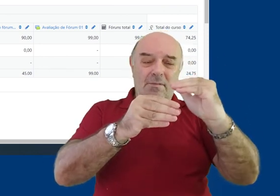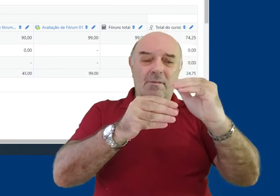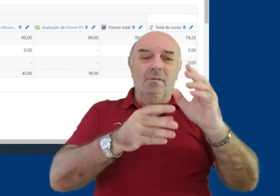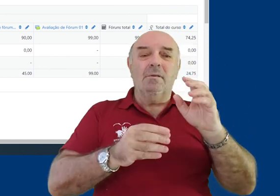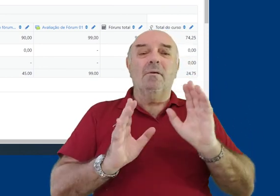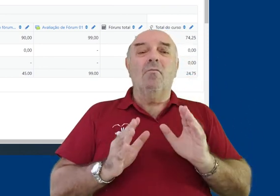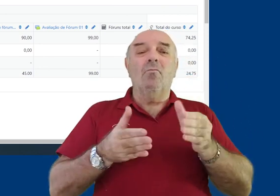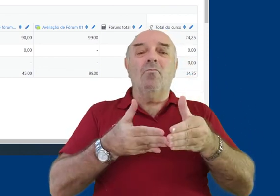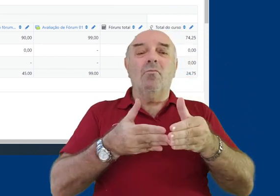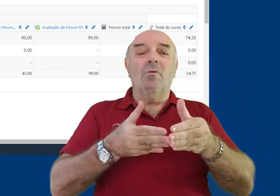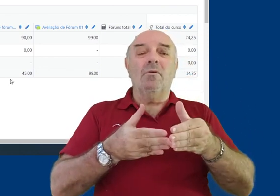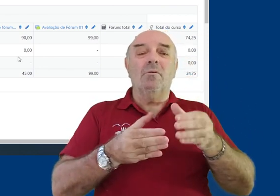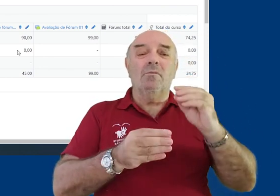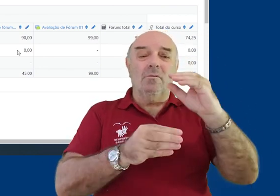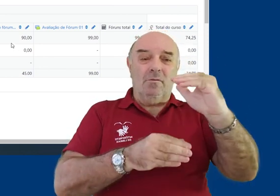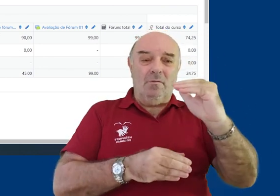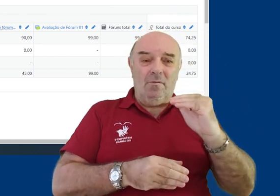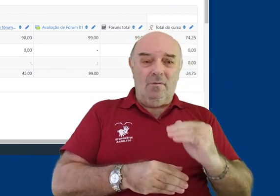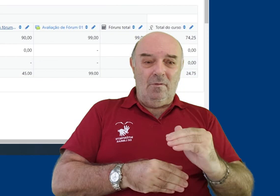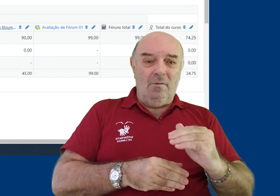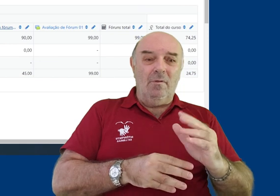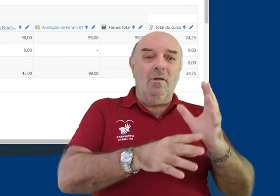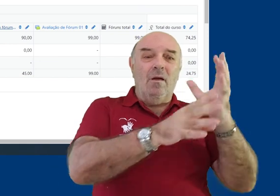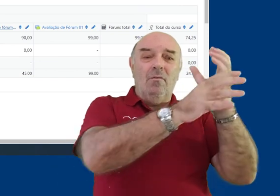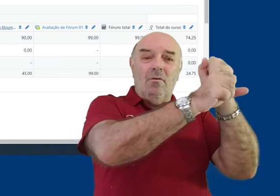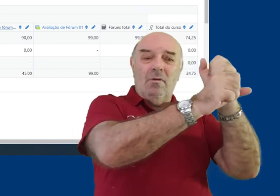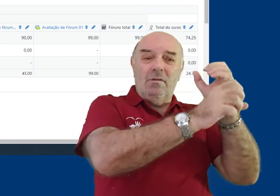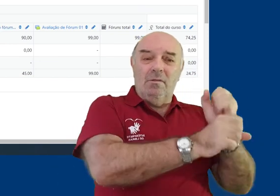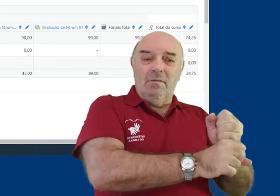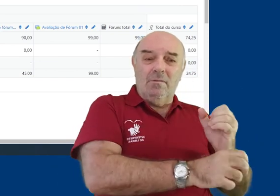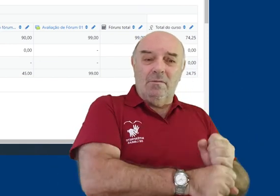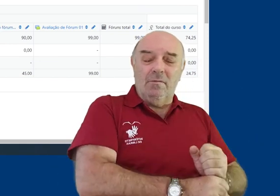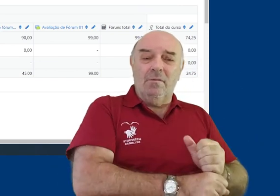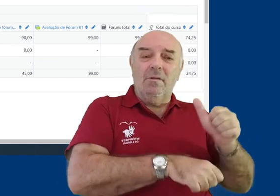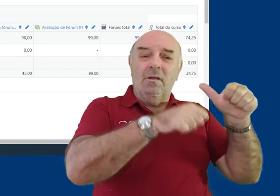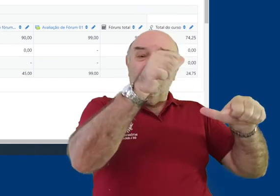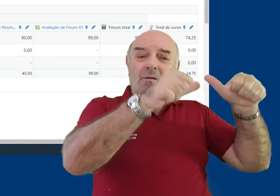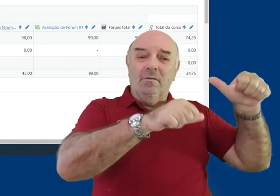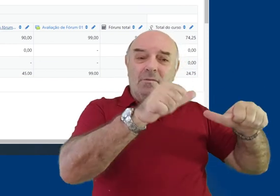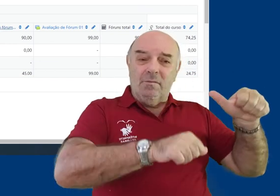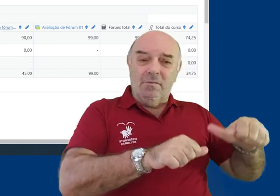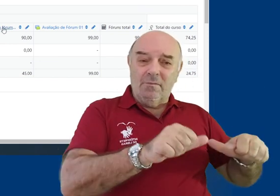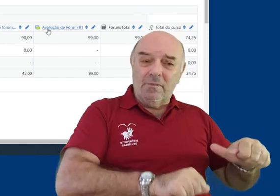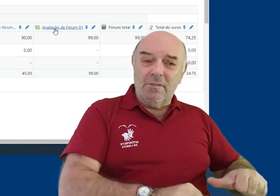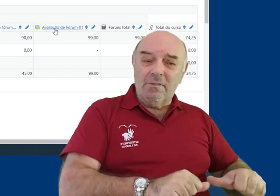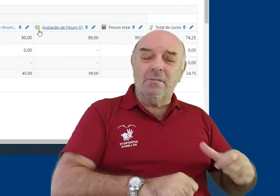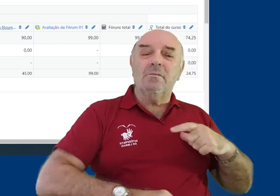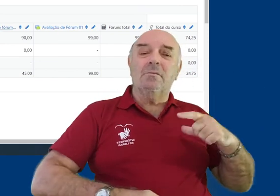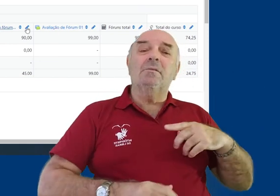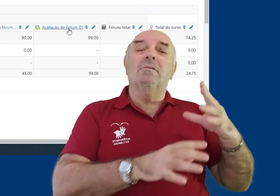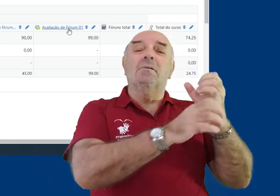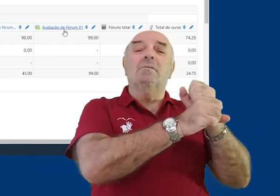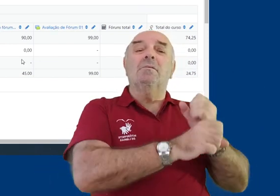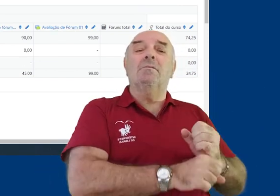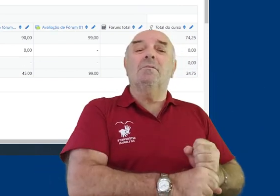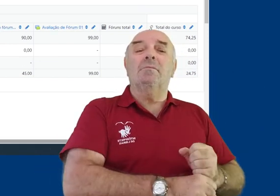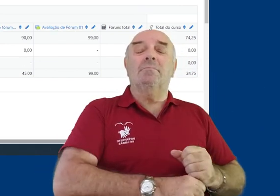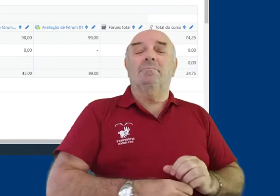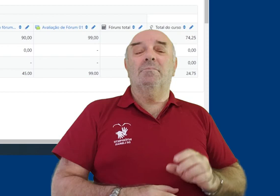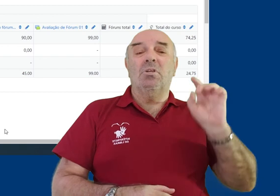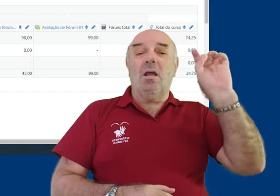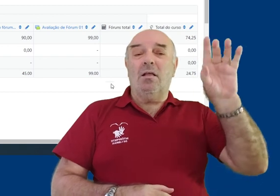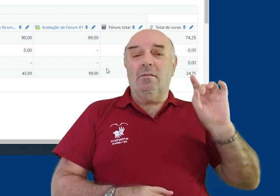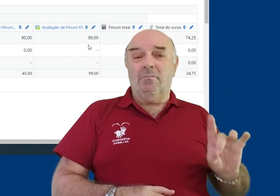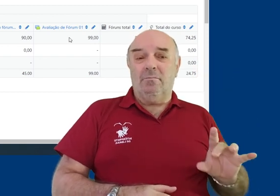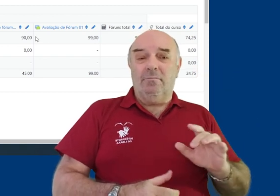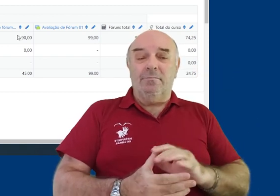tarefas com o seu total e avaliação com a categoria fórum contendo as